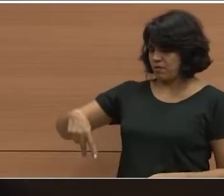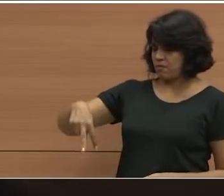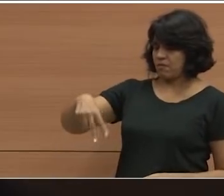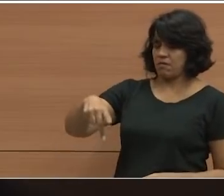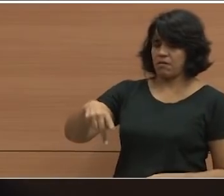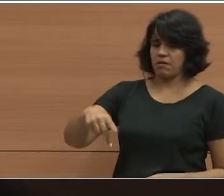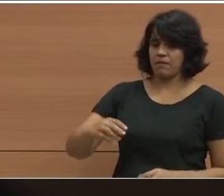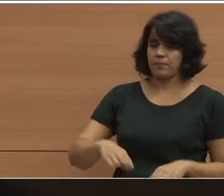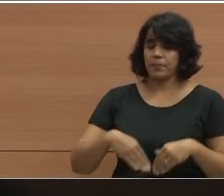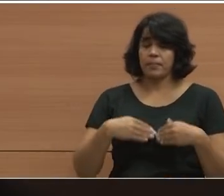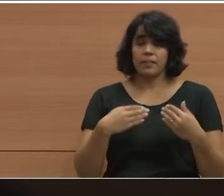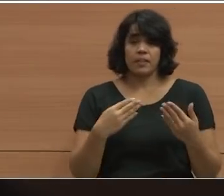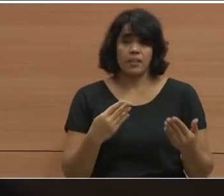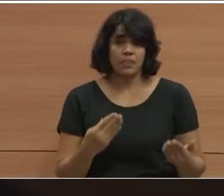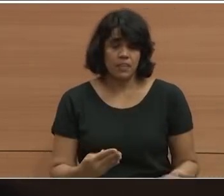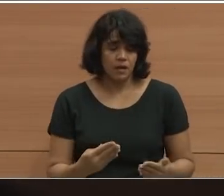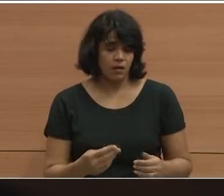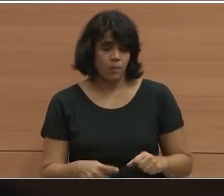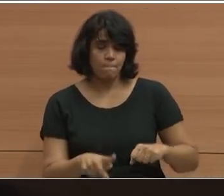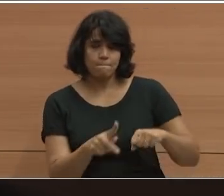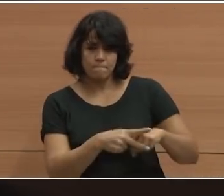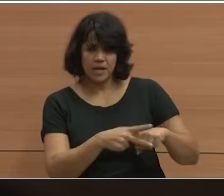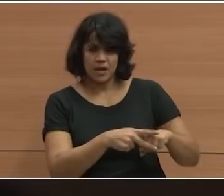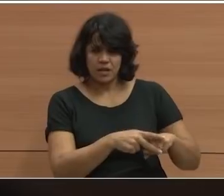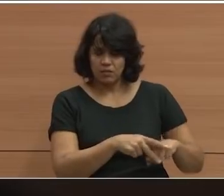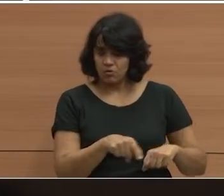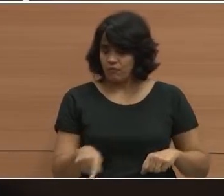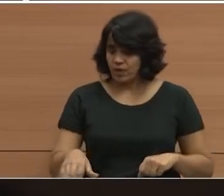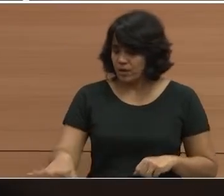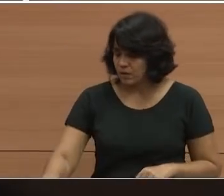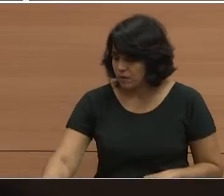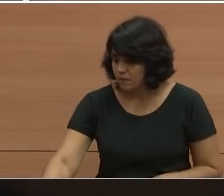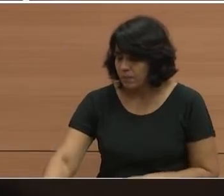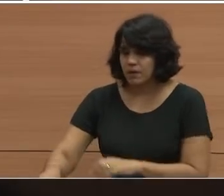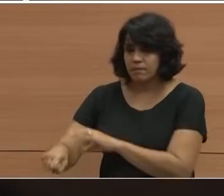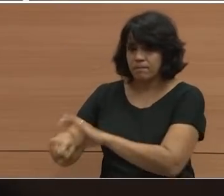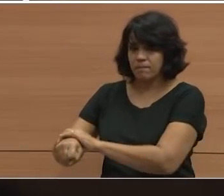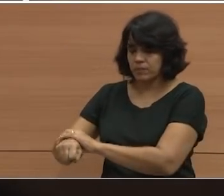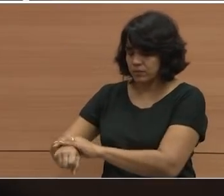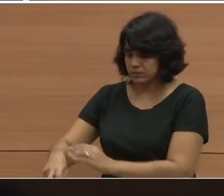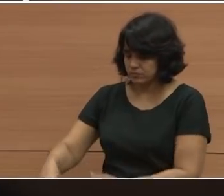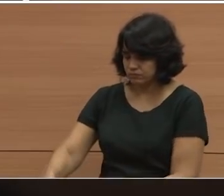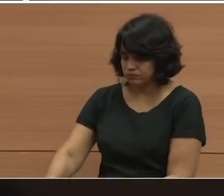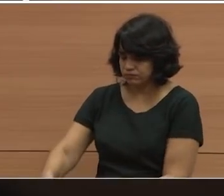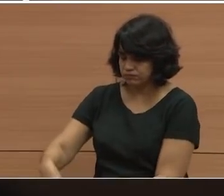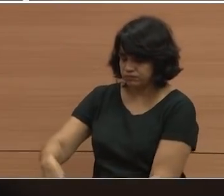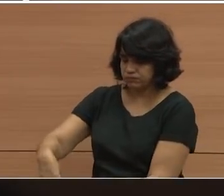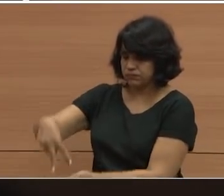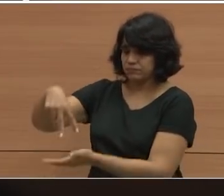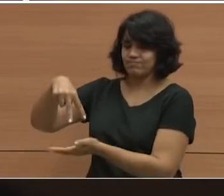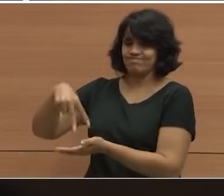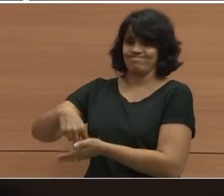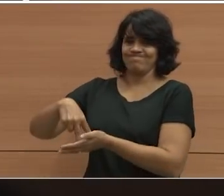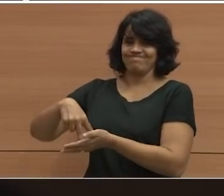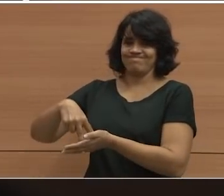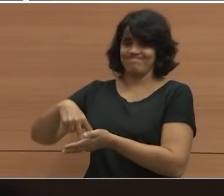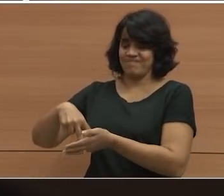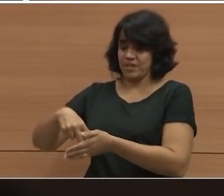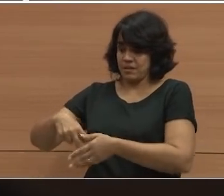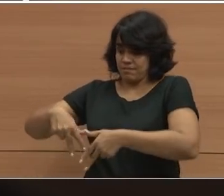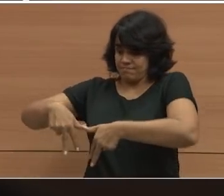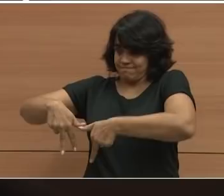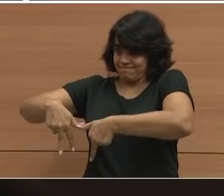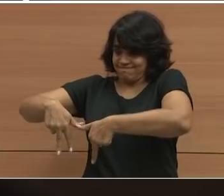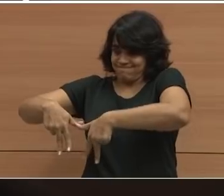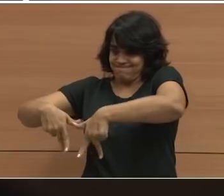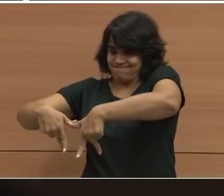tomando-o pela mão direita, o levantou. Puxa vida, olha só que coisa. Imediatamente os seus